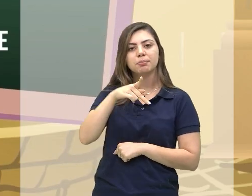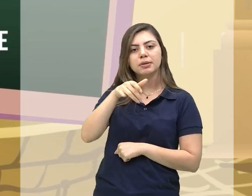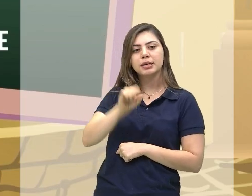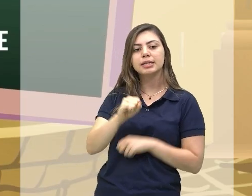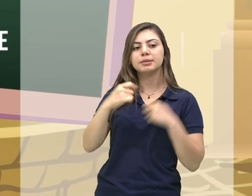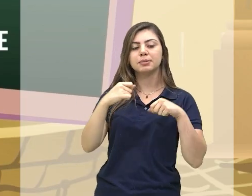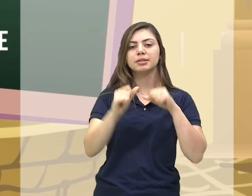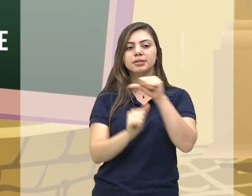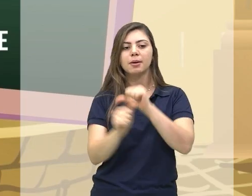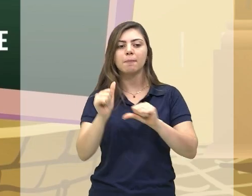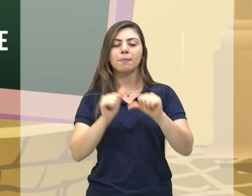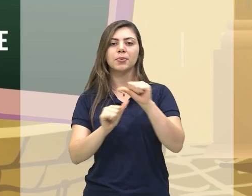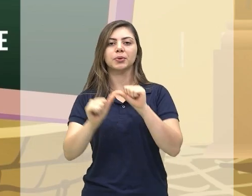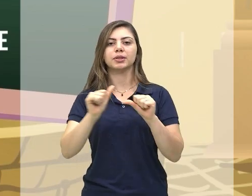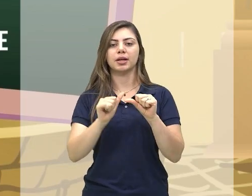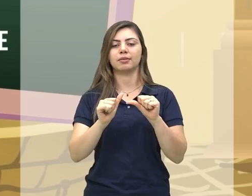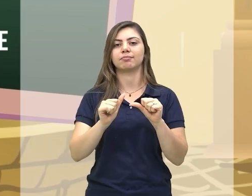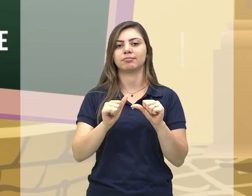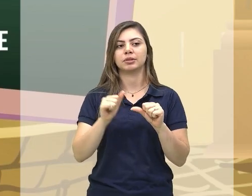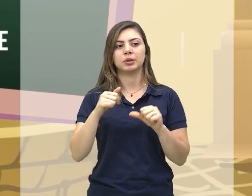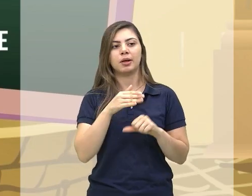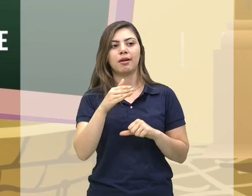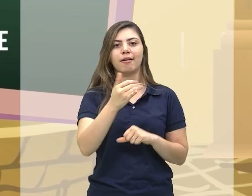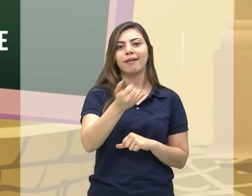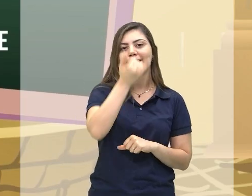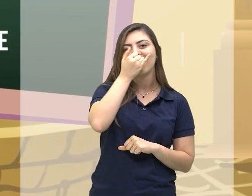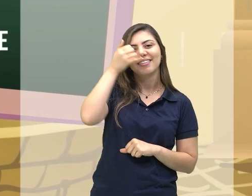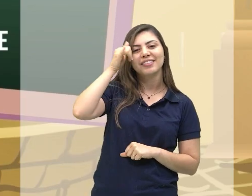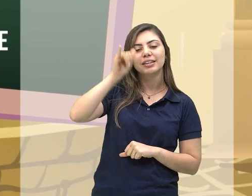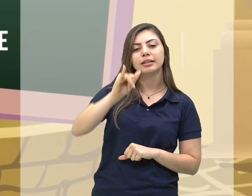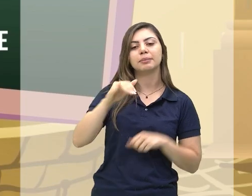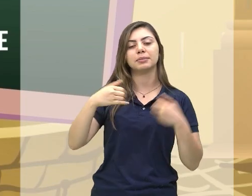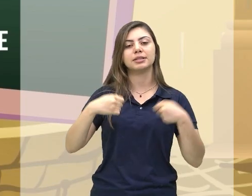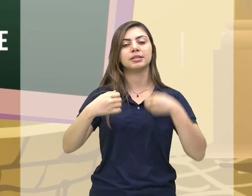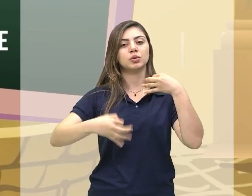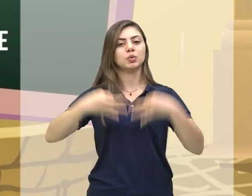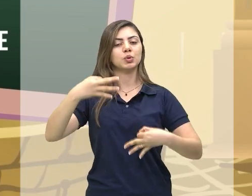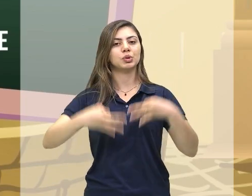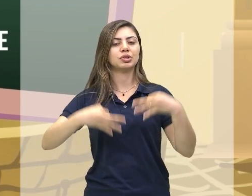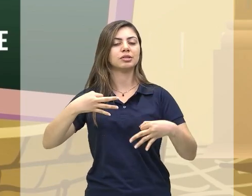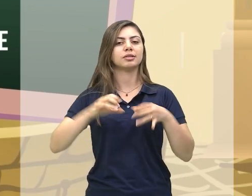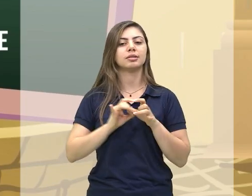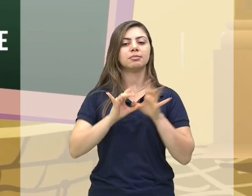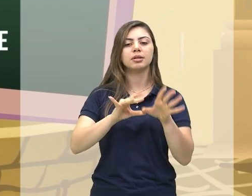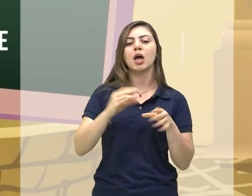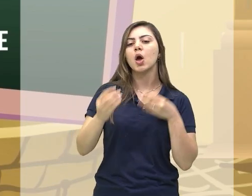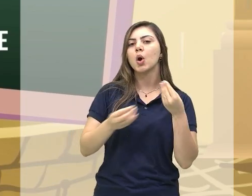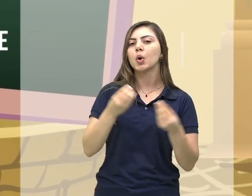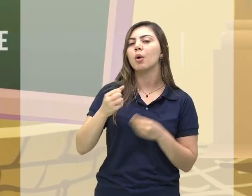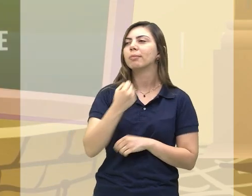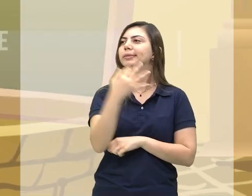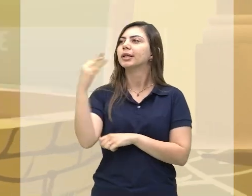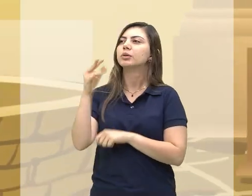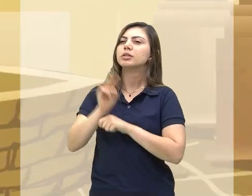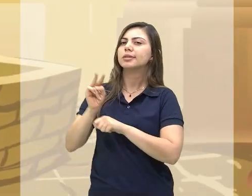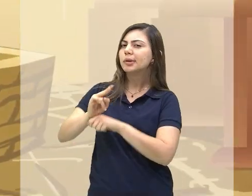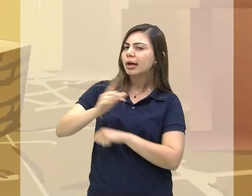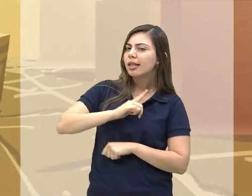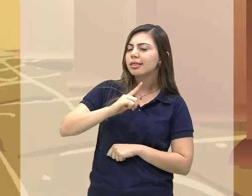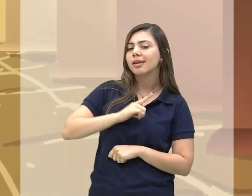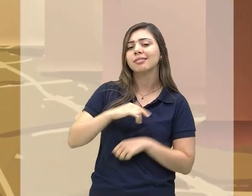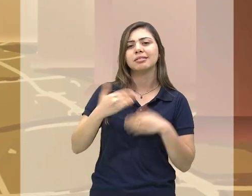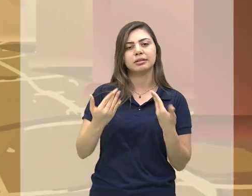perder. Temos que pensar em justiça, liberdade e até como a gente trata a natureza. É